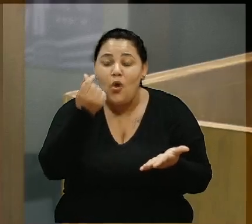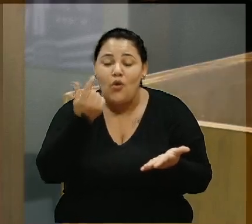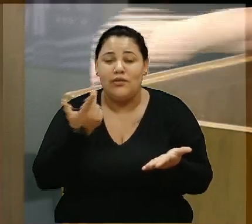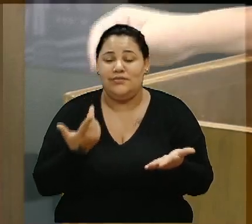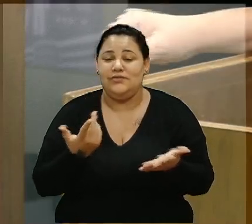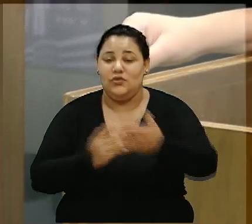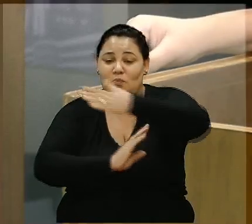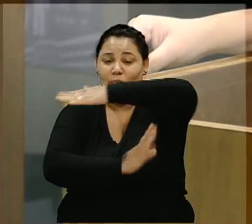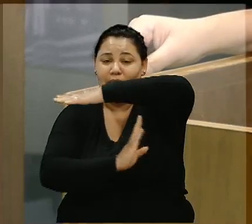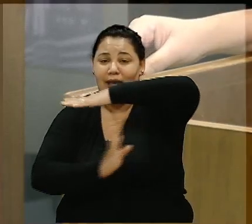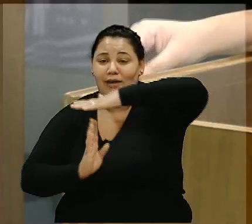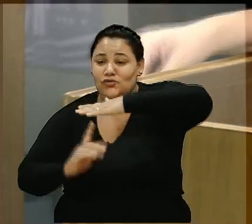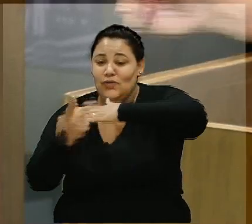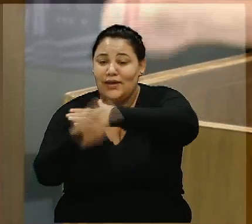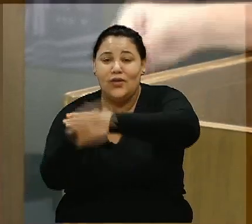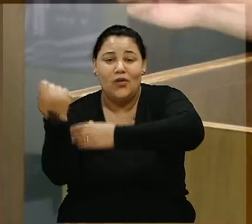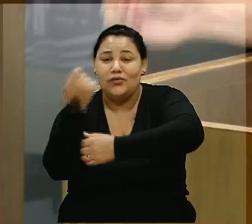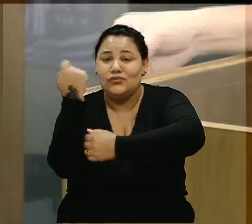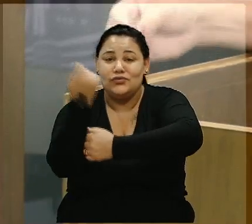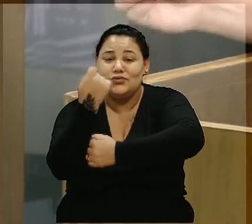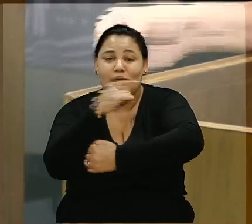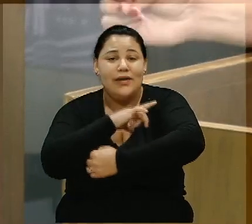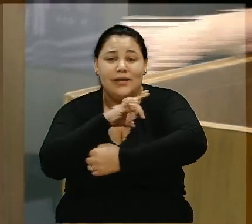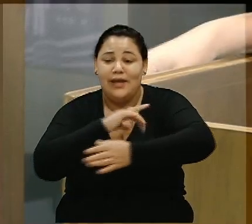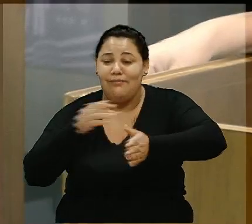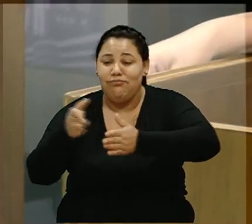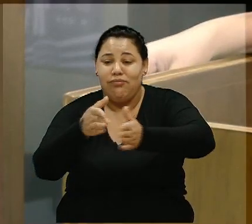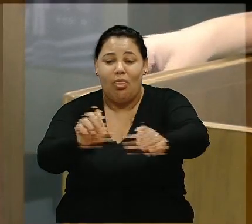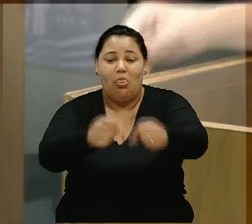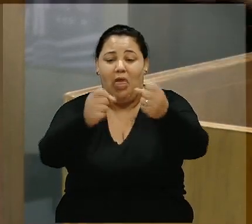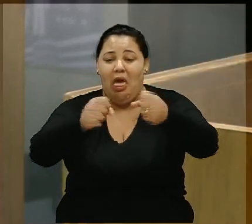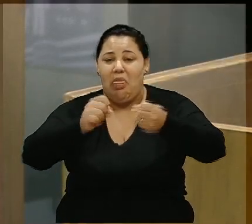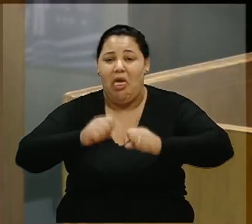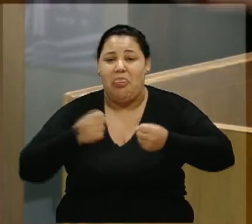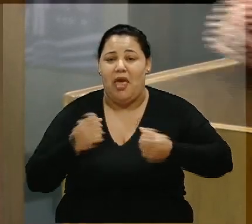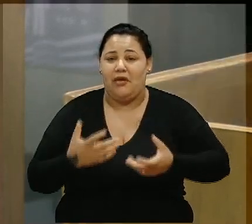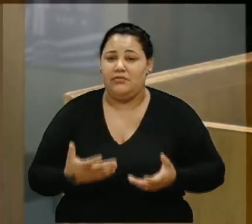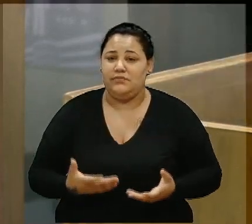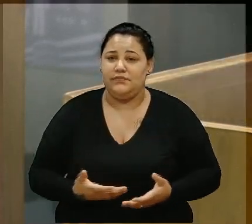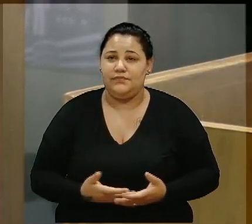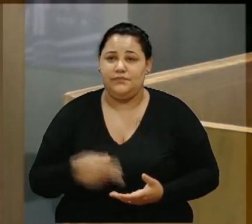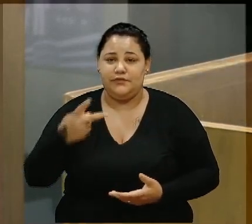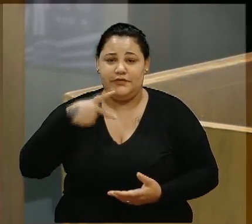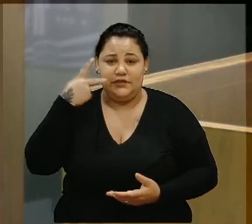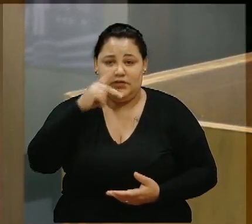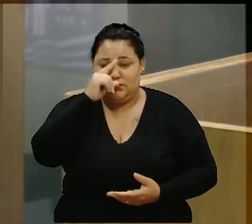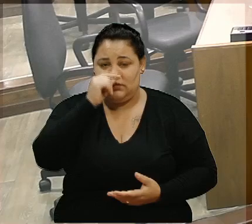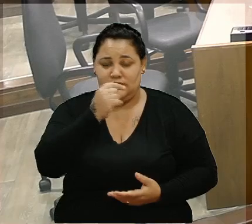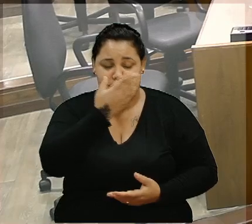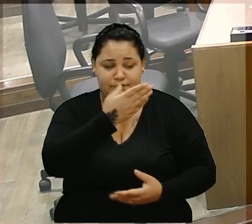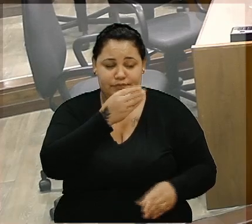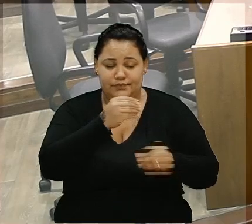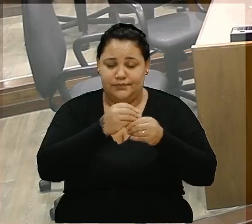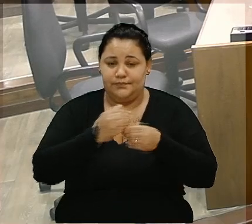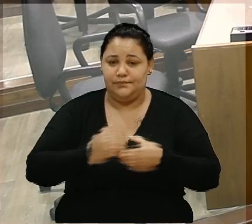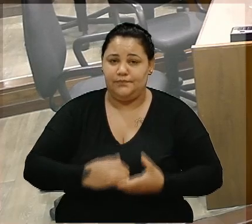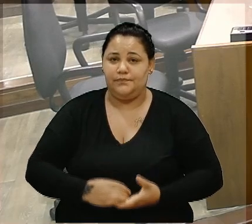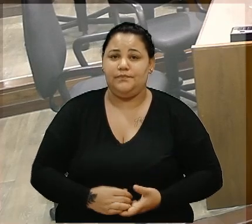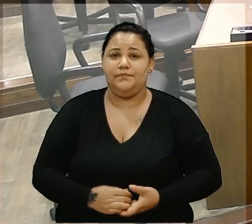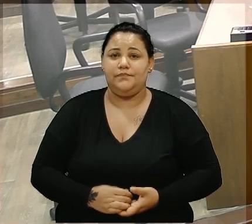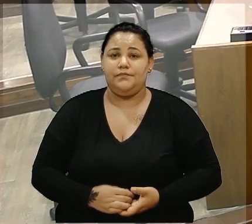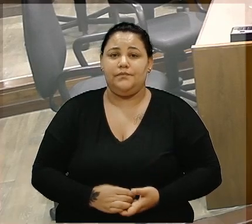pedágio aqui no Rio Grande do Sul e ter as estradas dessa maneira. Vereador Sandro, seu à parte.